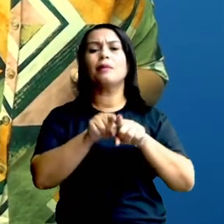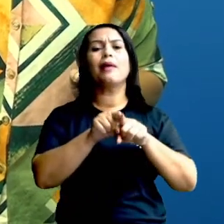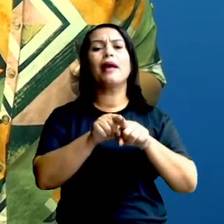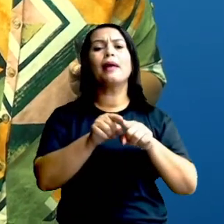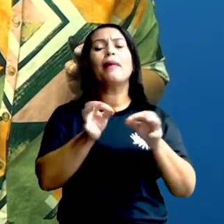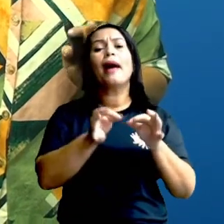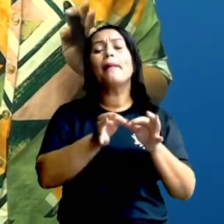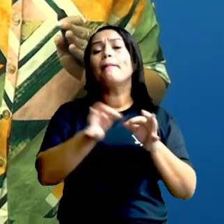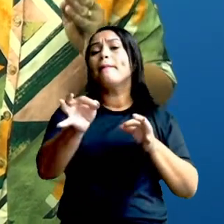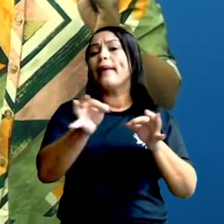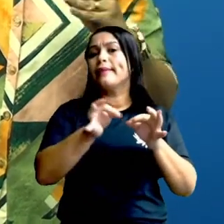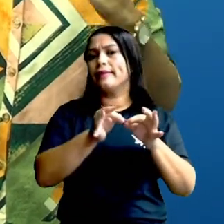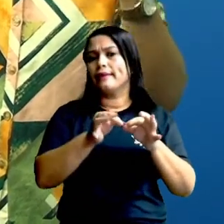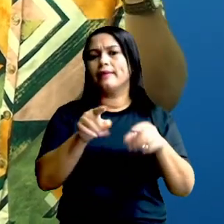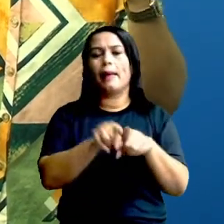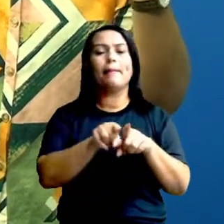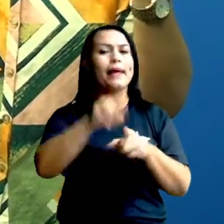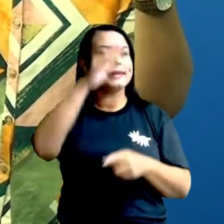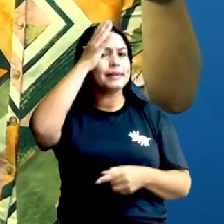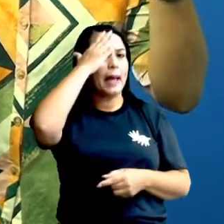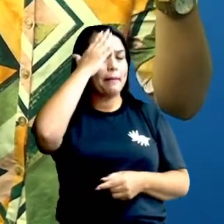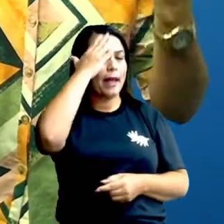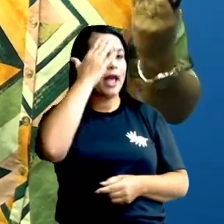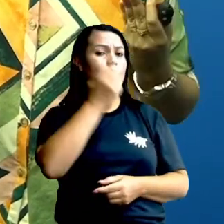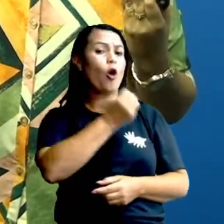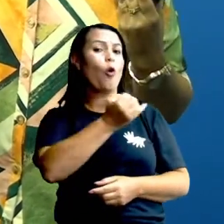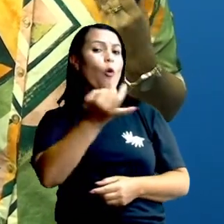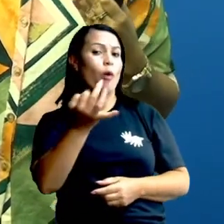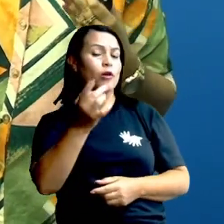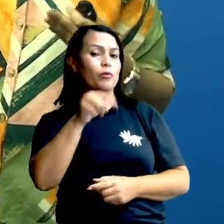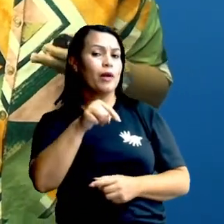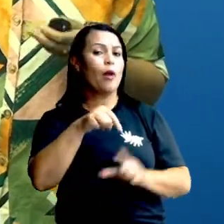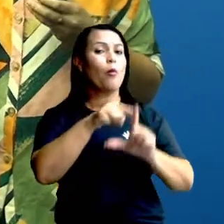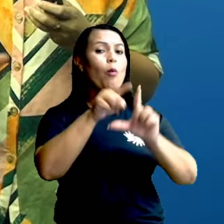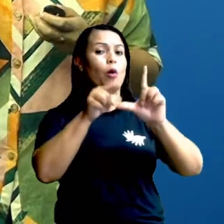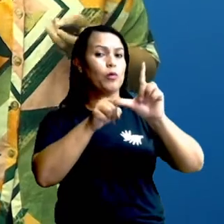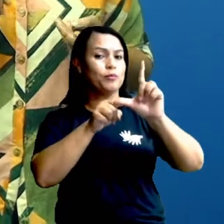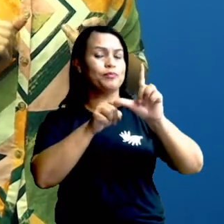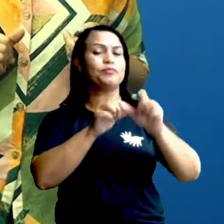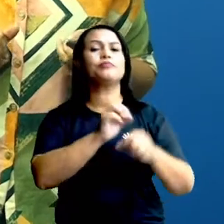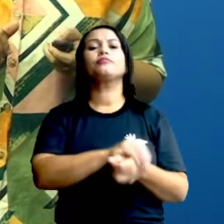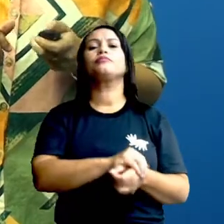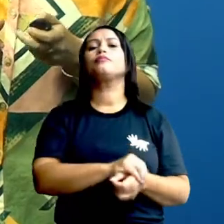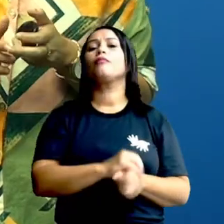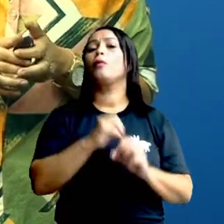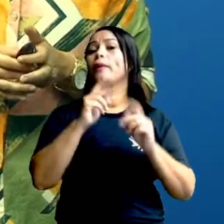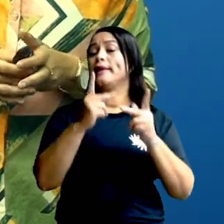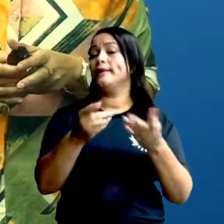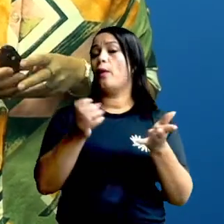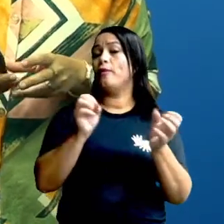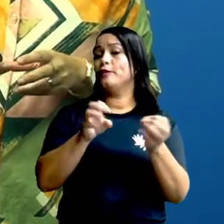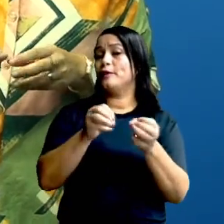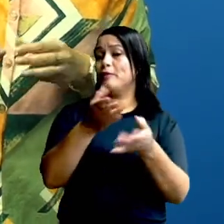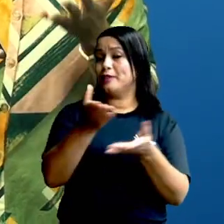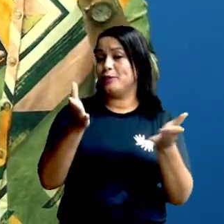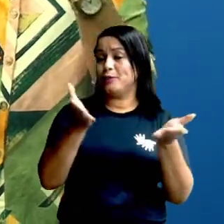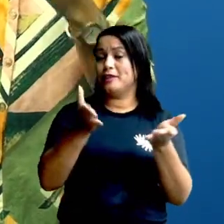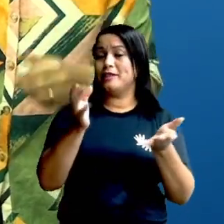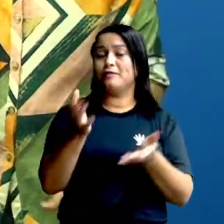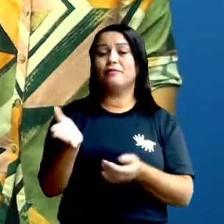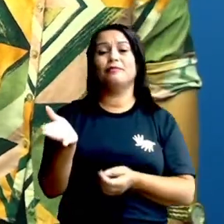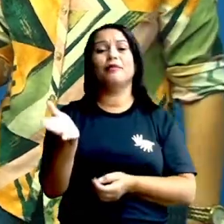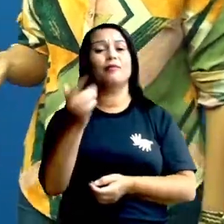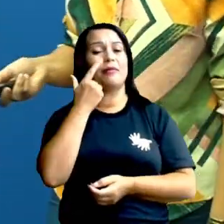gente medir tá a gente saber a medida daquele ângulo Ok então eu vou ensinar para vocês hoje Tá certo